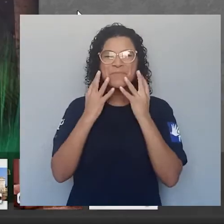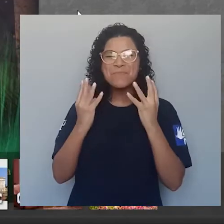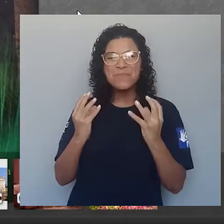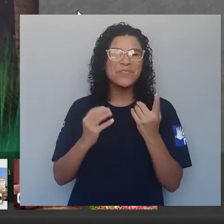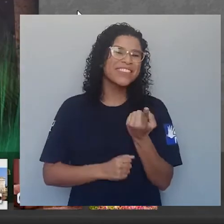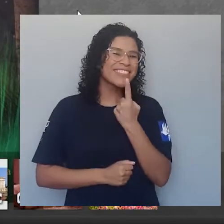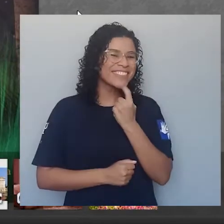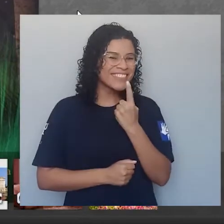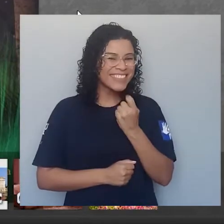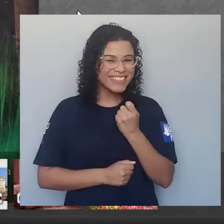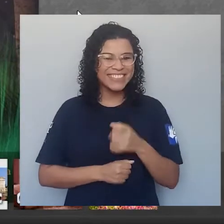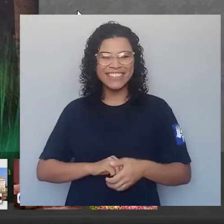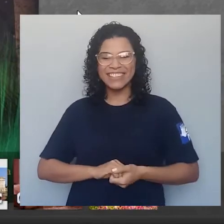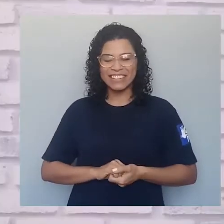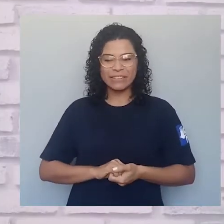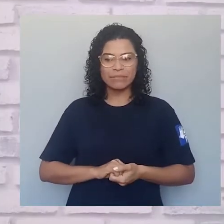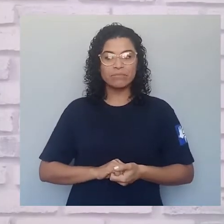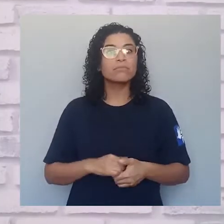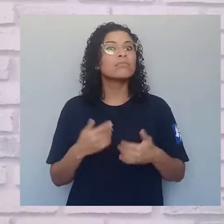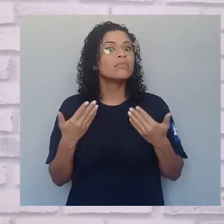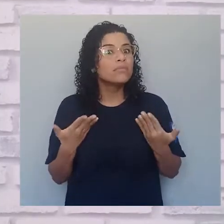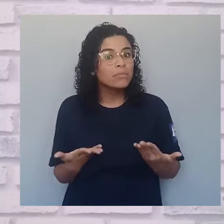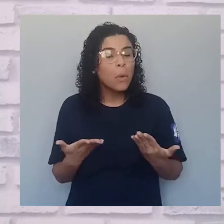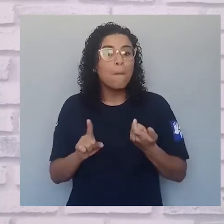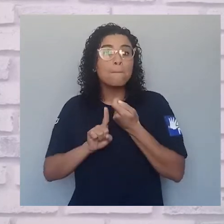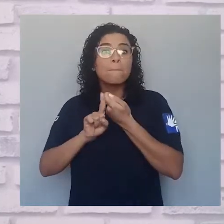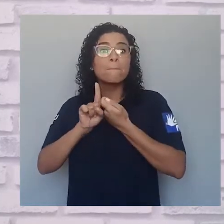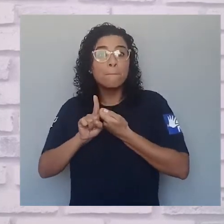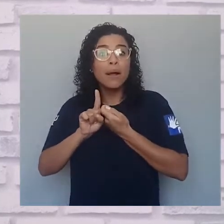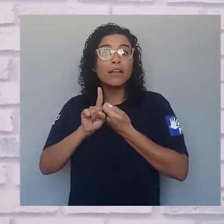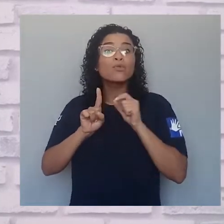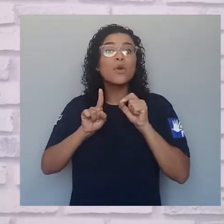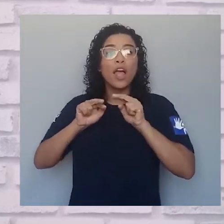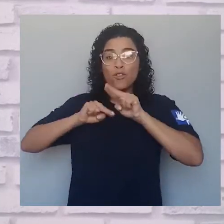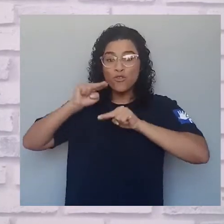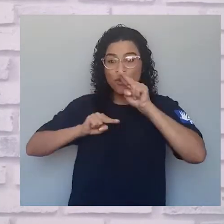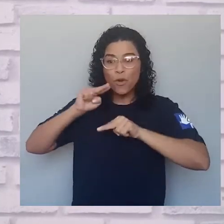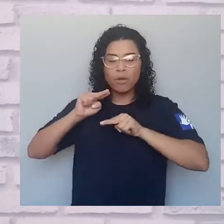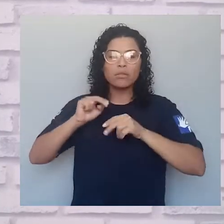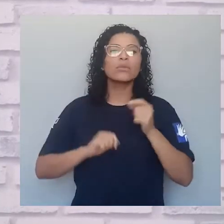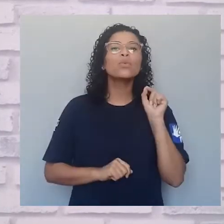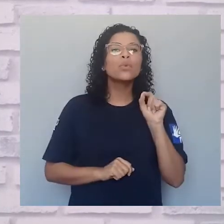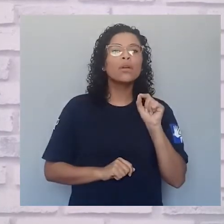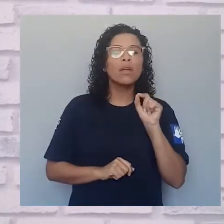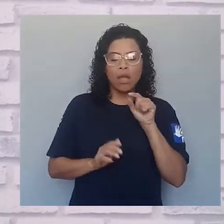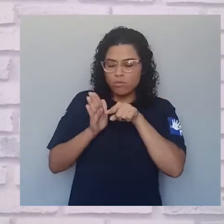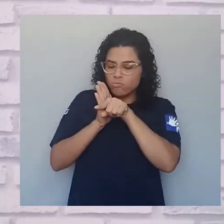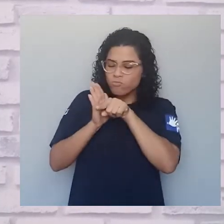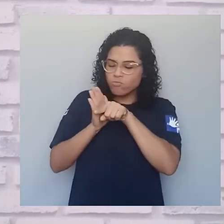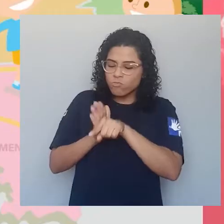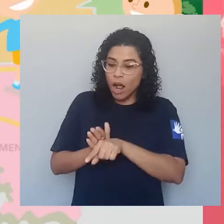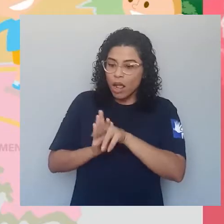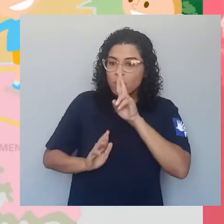O medonho! E em junho, começamos a estudar os resultados da nossa pesquisa